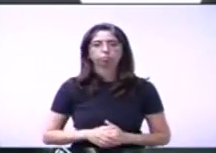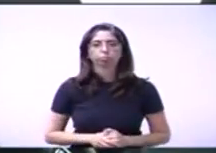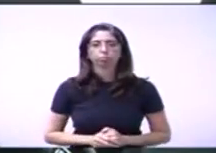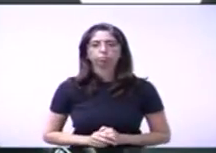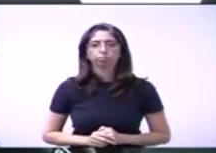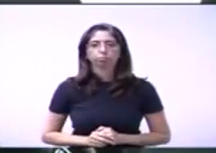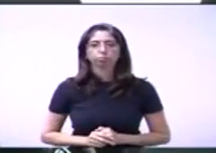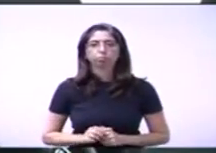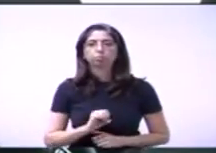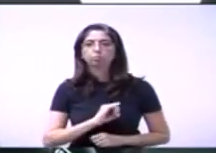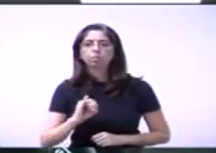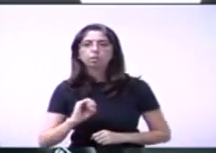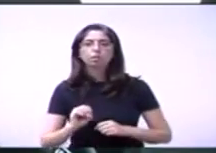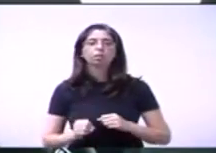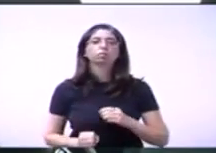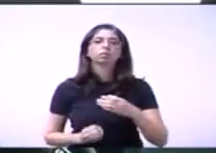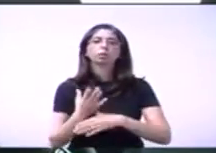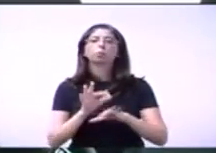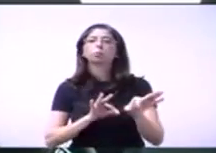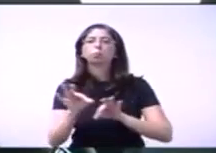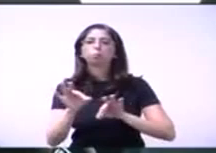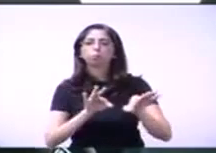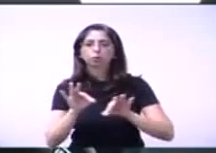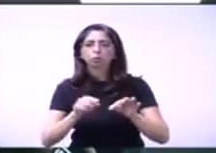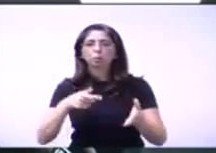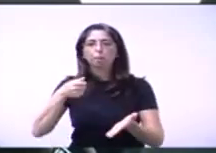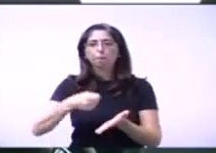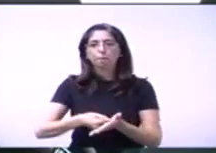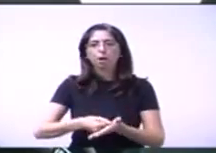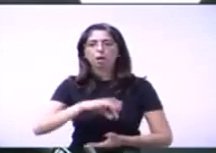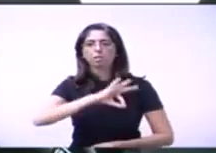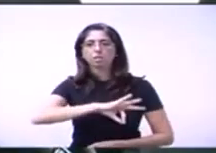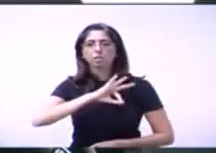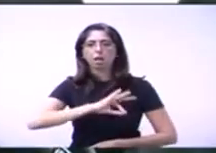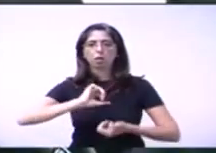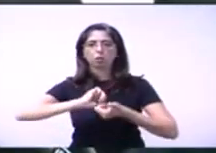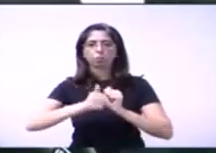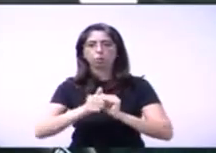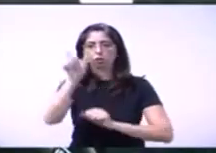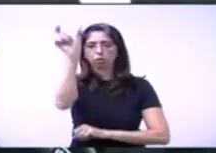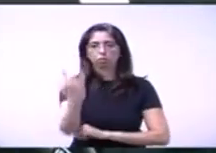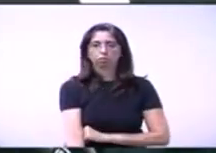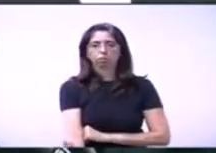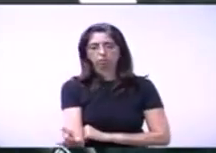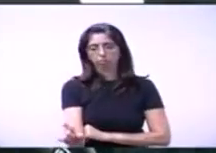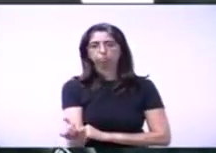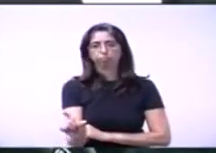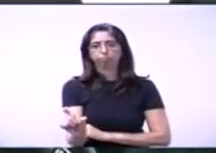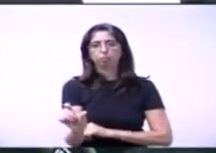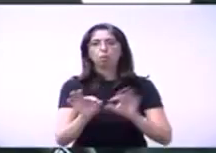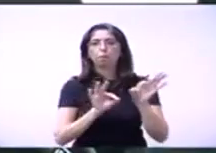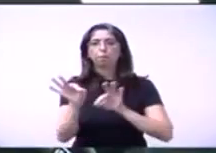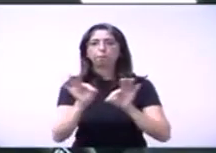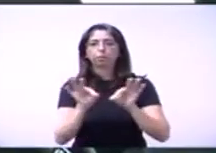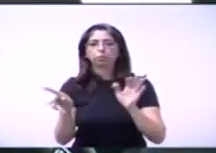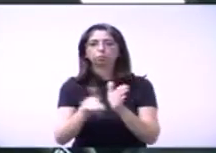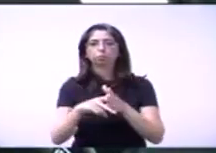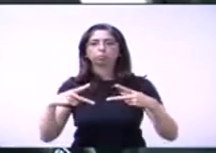à criação da Bolsa Atleta, aprovado no Plano Plurial do Município,